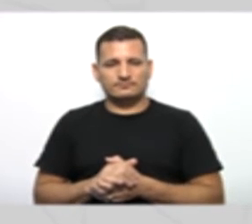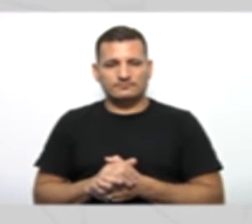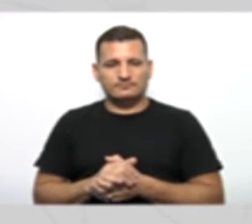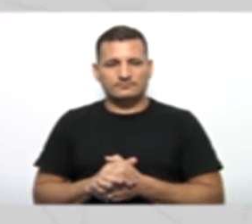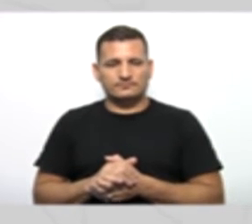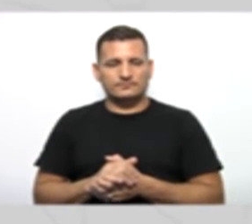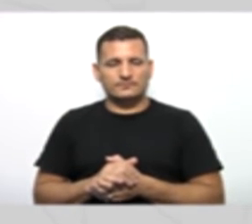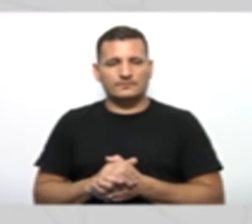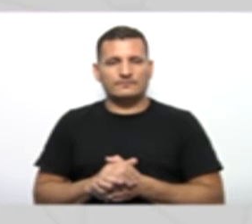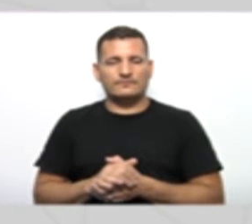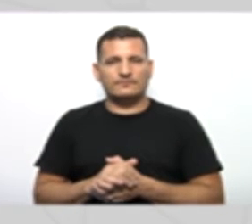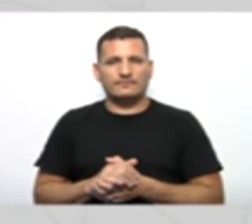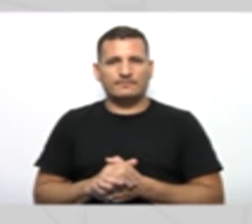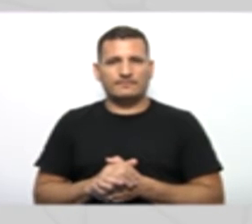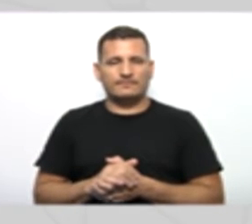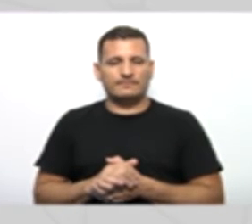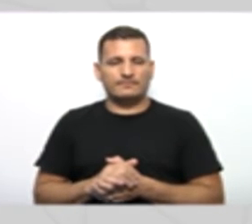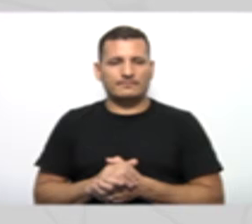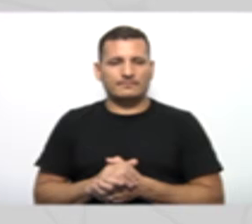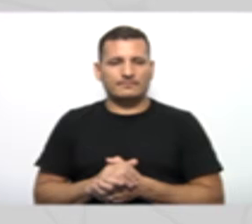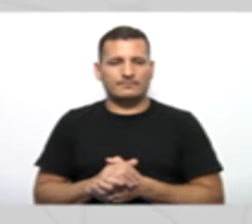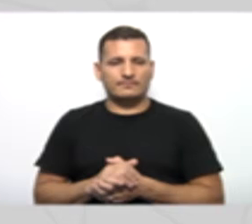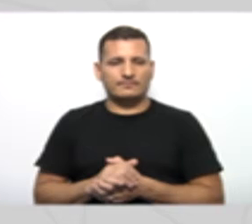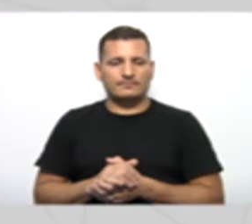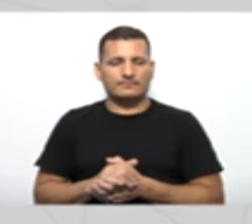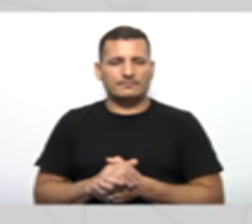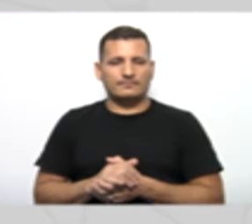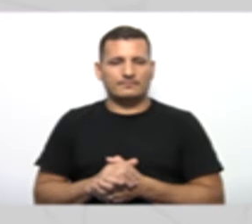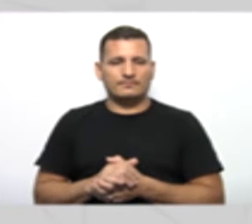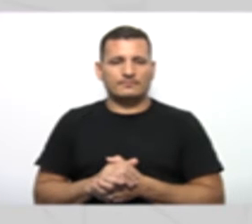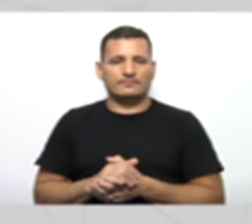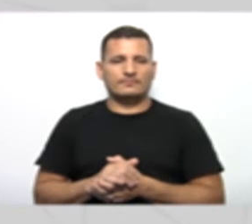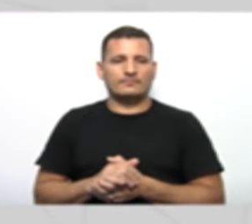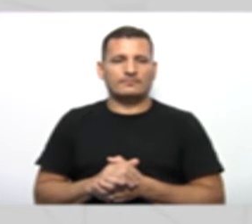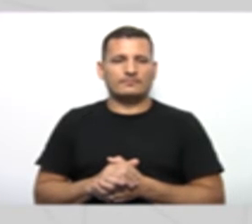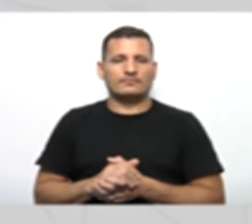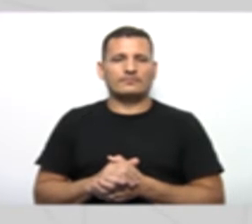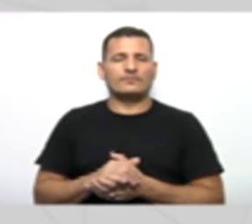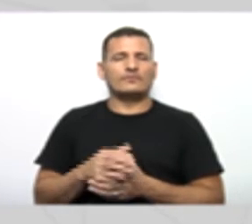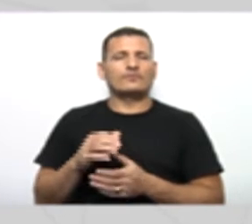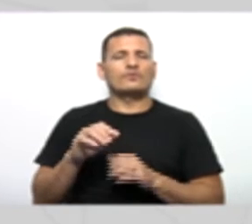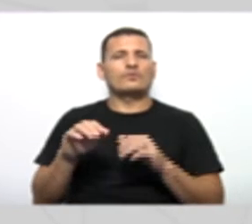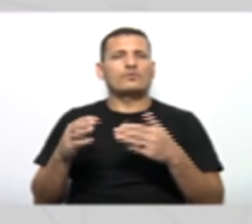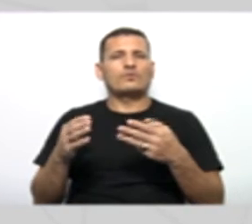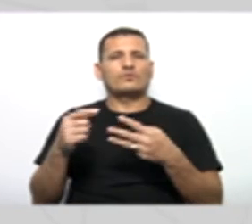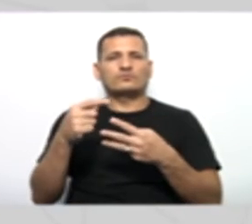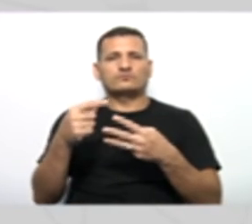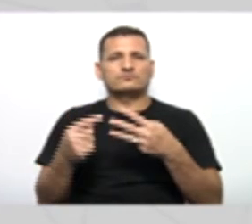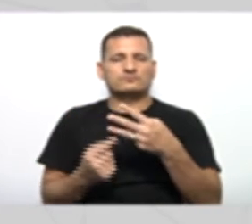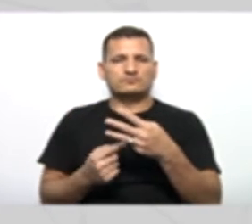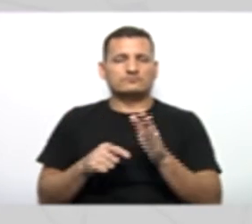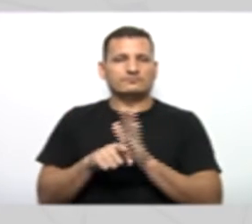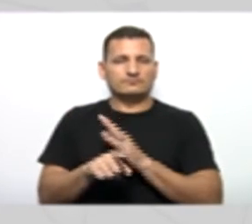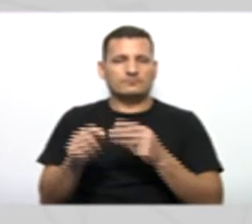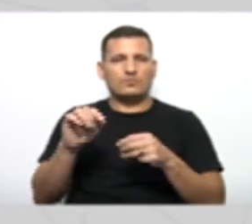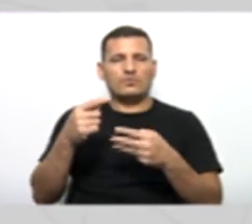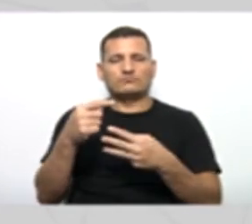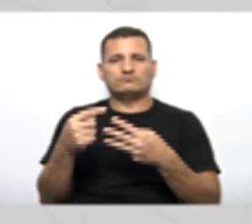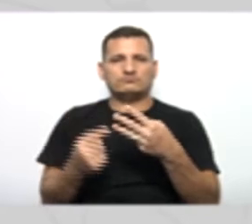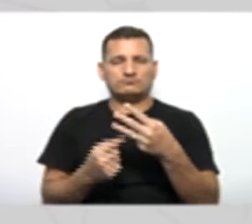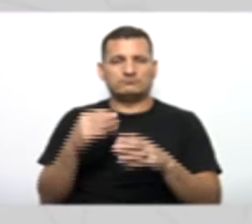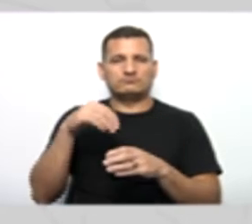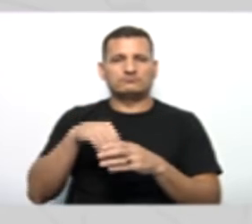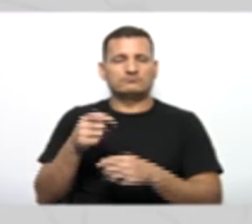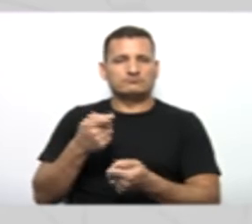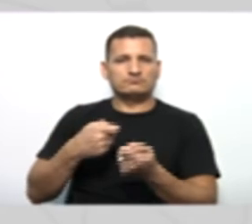estamos fazendo respondendo uma questão que pergunta quais são as 3 abordagens da gestão ambiental. Então, nós